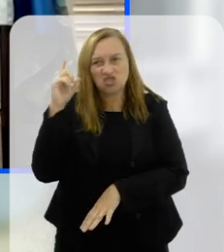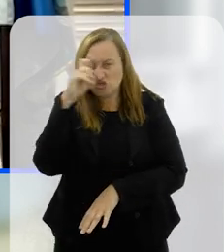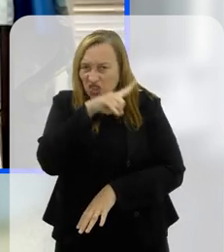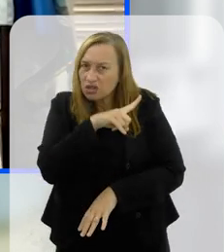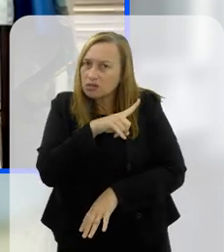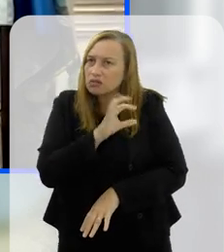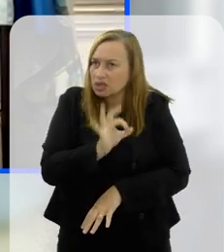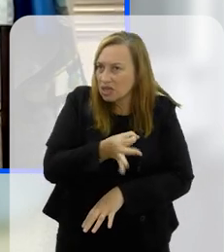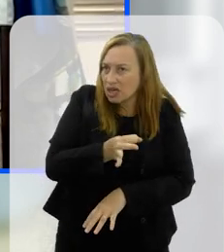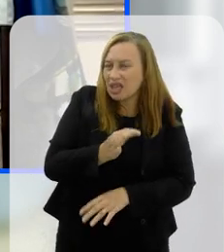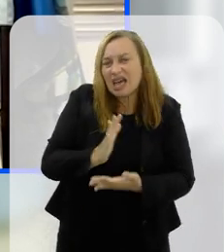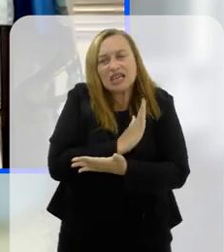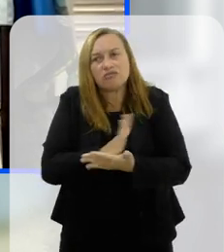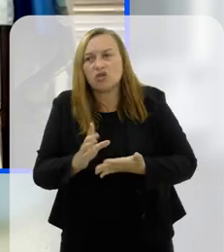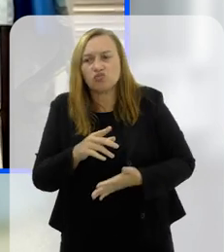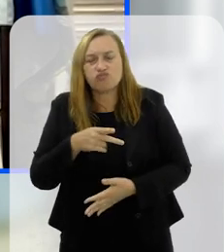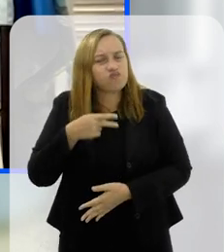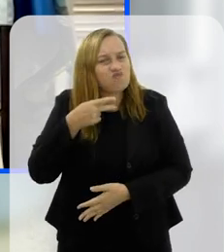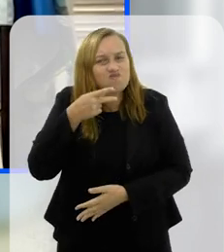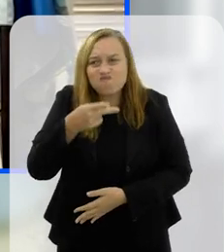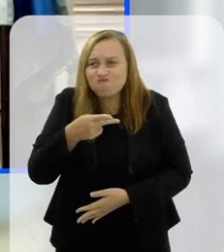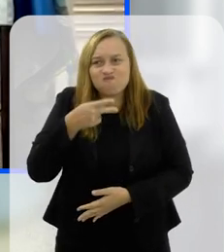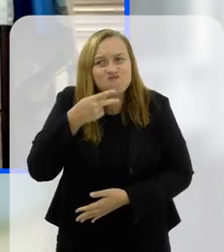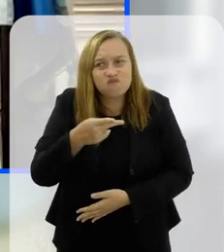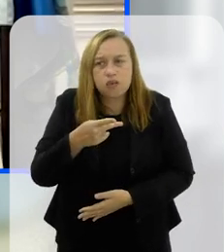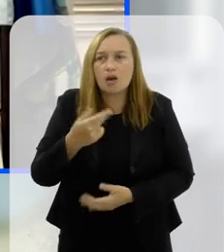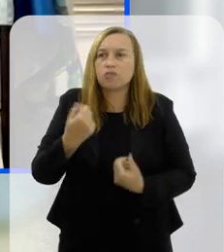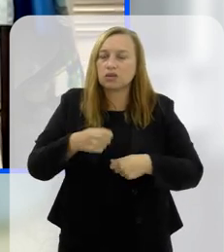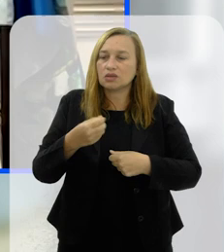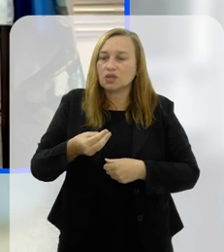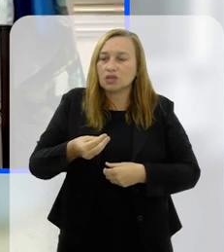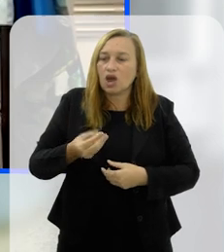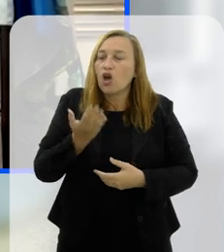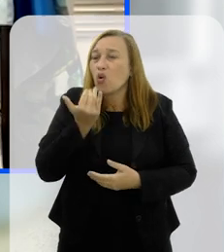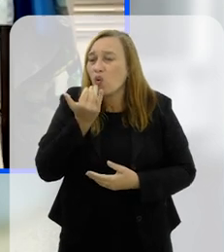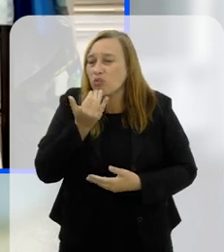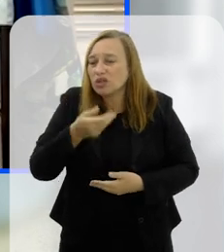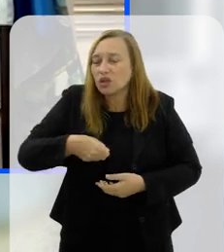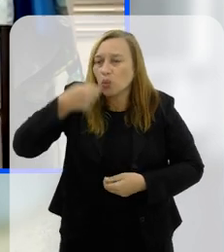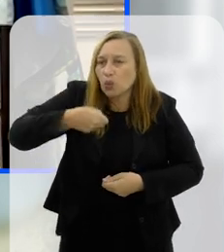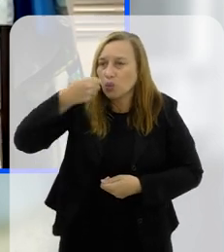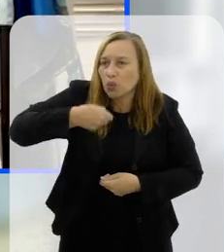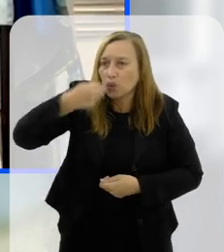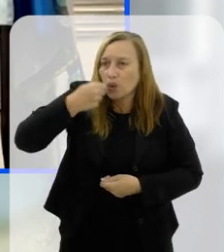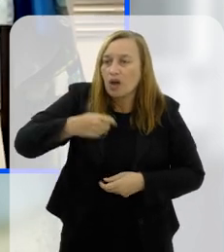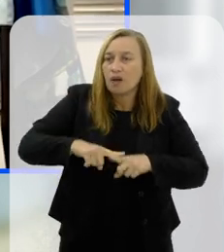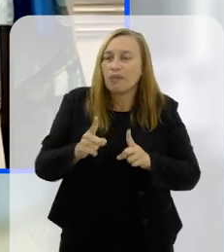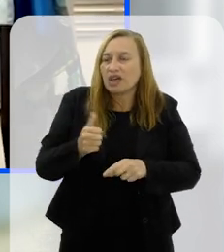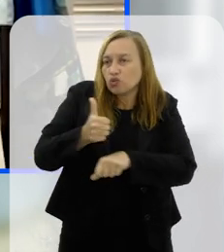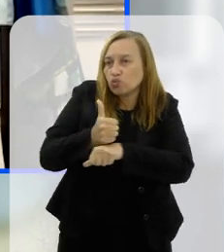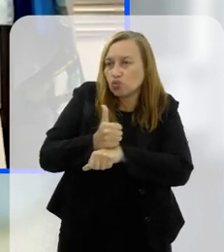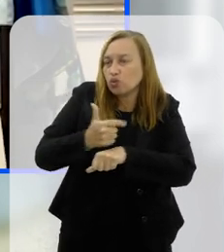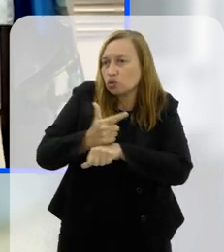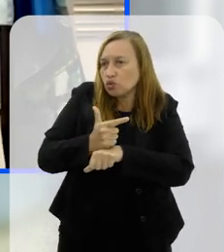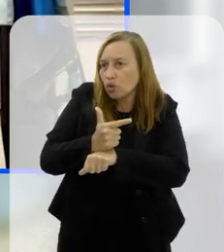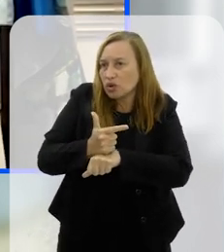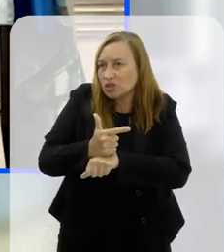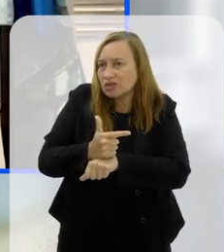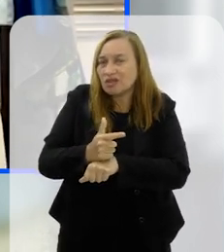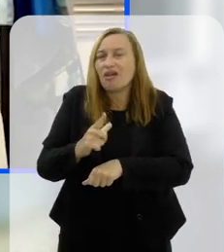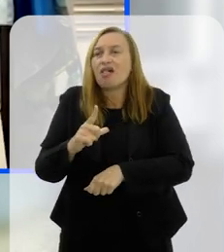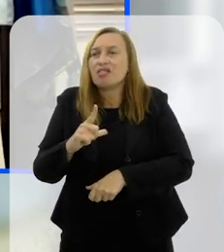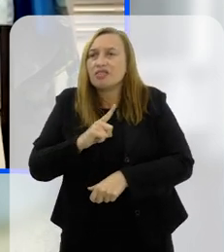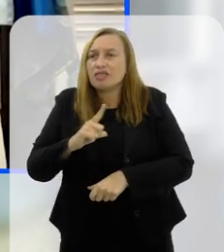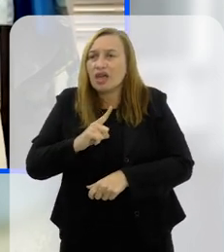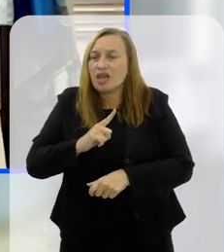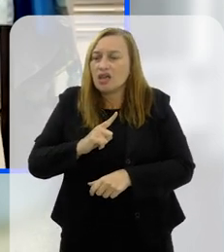difícil certo muitas das vezes ele não fala tem que se alimentar tem que dar alimentação a ele e tudo né mas o grau um e dois